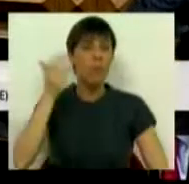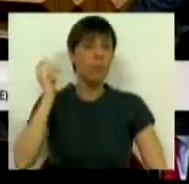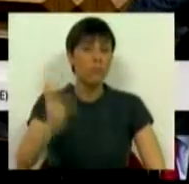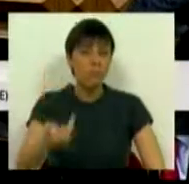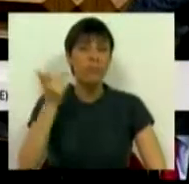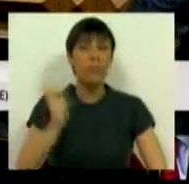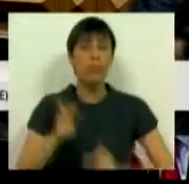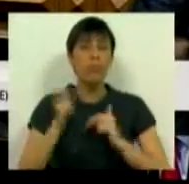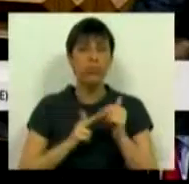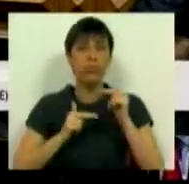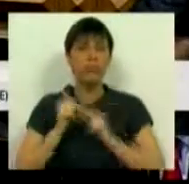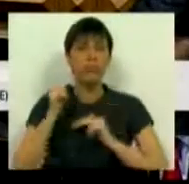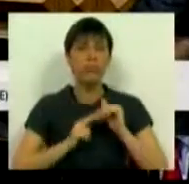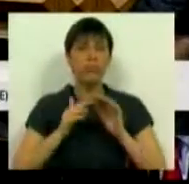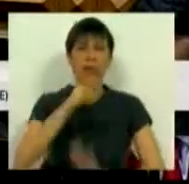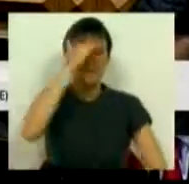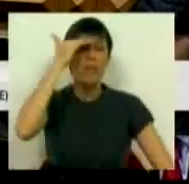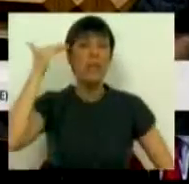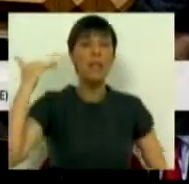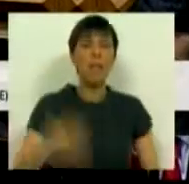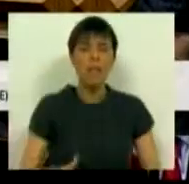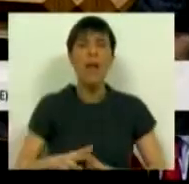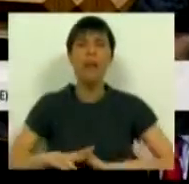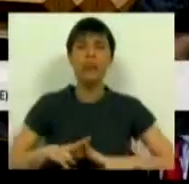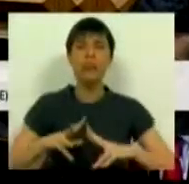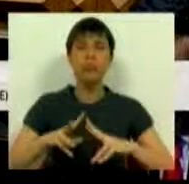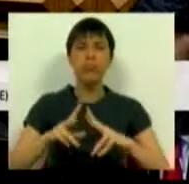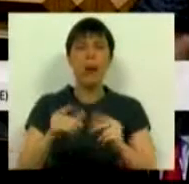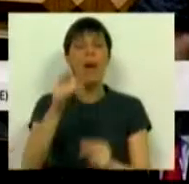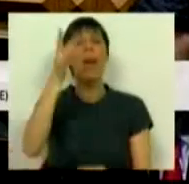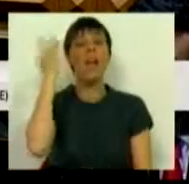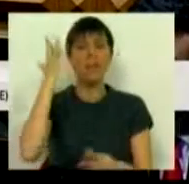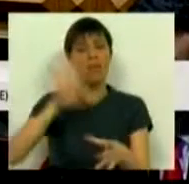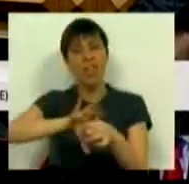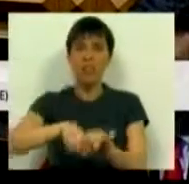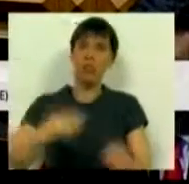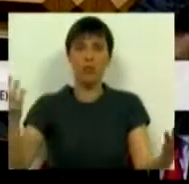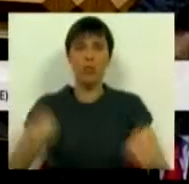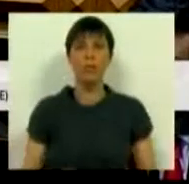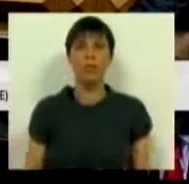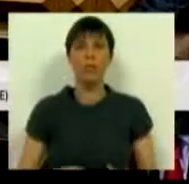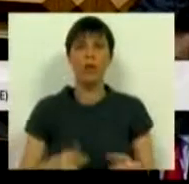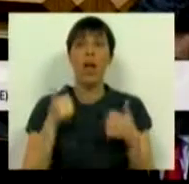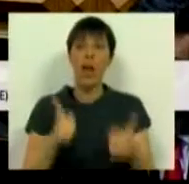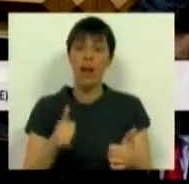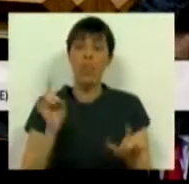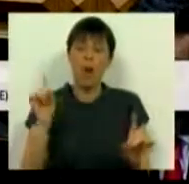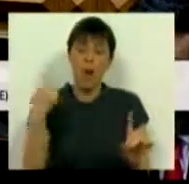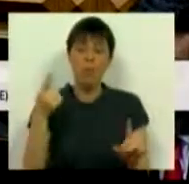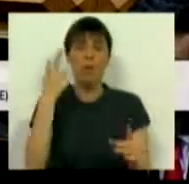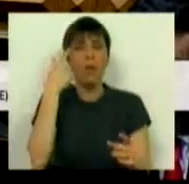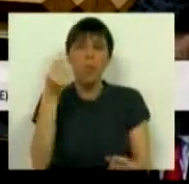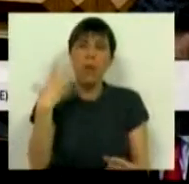Demorou muitos anos a construir. Foi muito difícil construir. Será muito fácil destruir. Seria bom termos